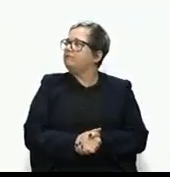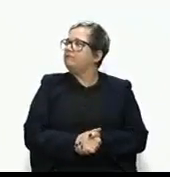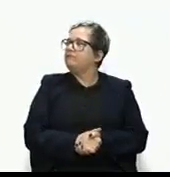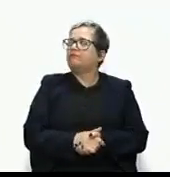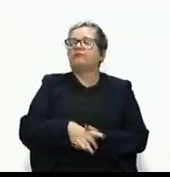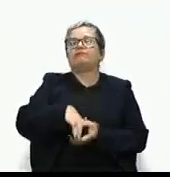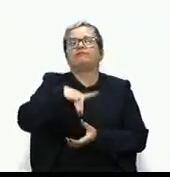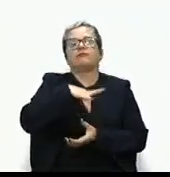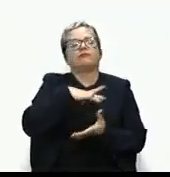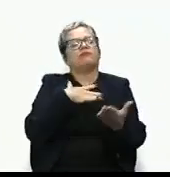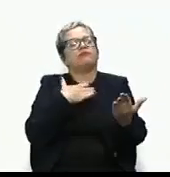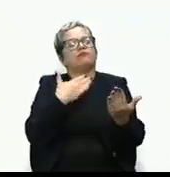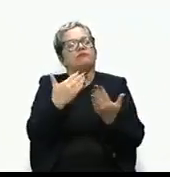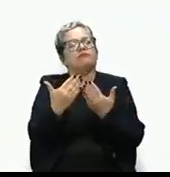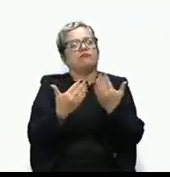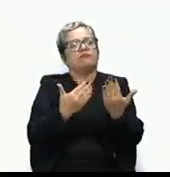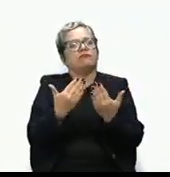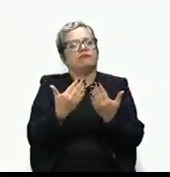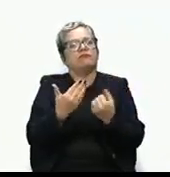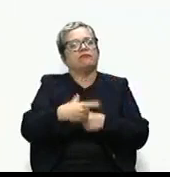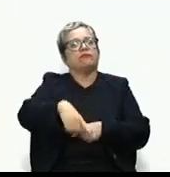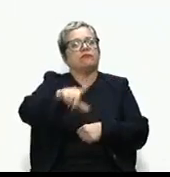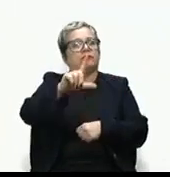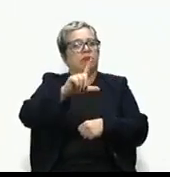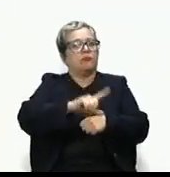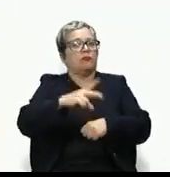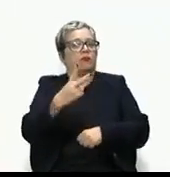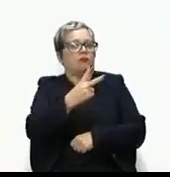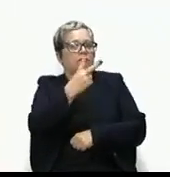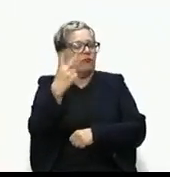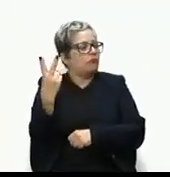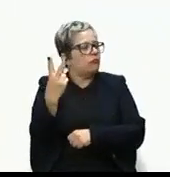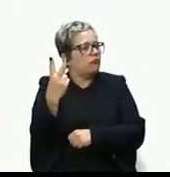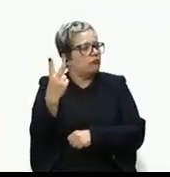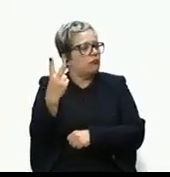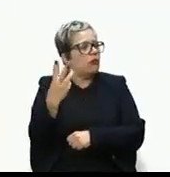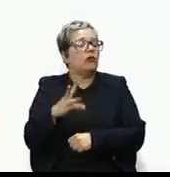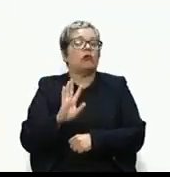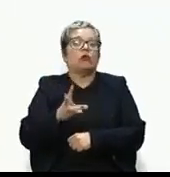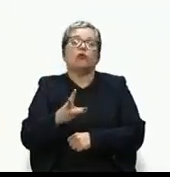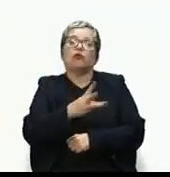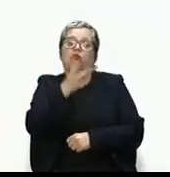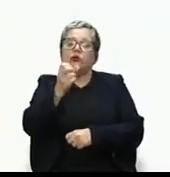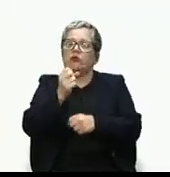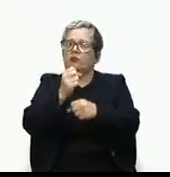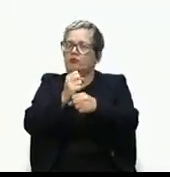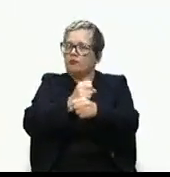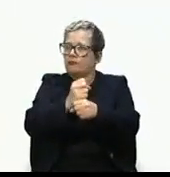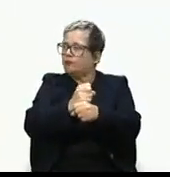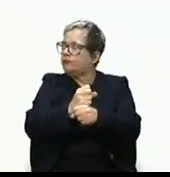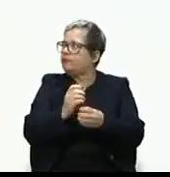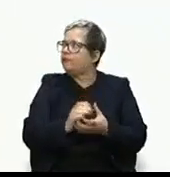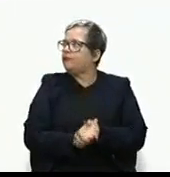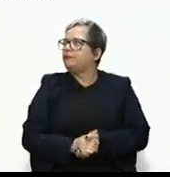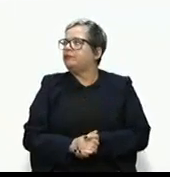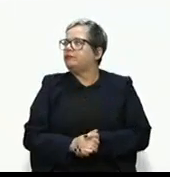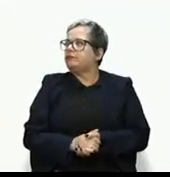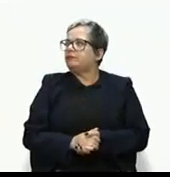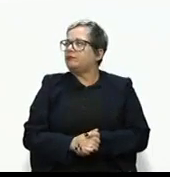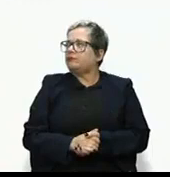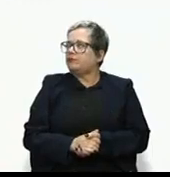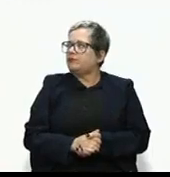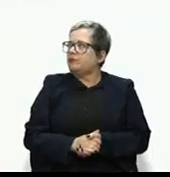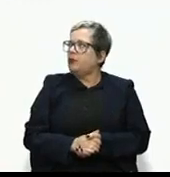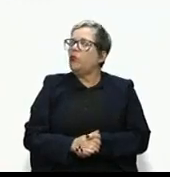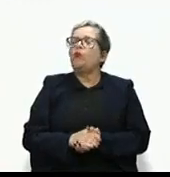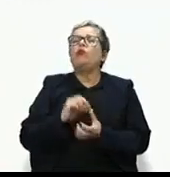nós temos que analisar a loja 2 no 3º ano. Então, o que